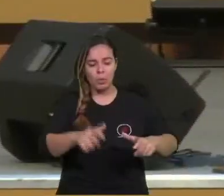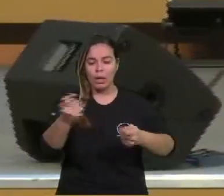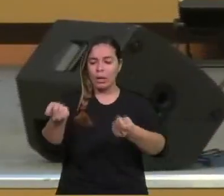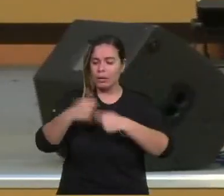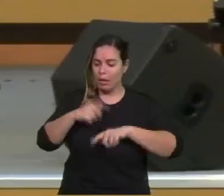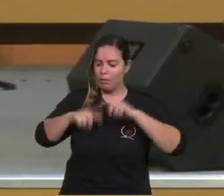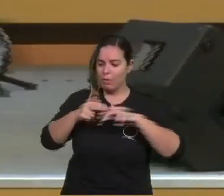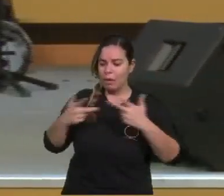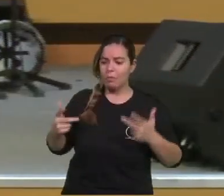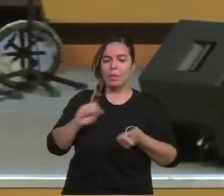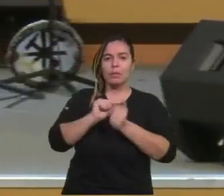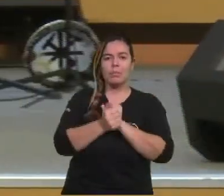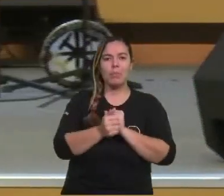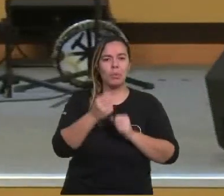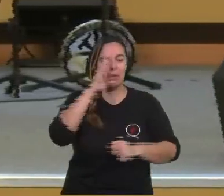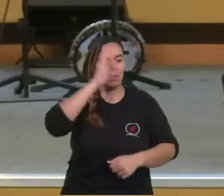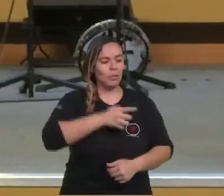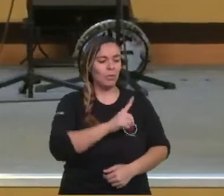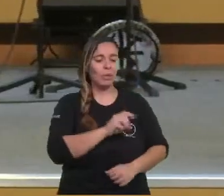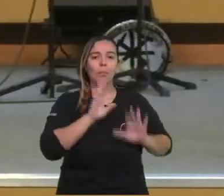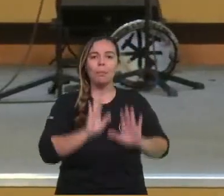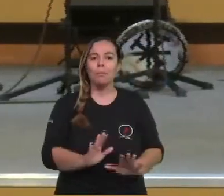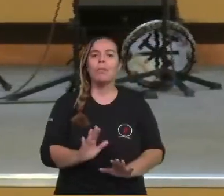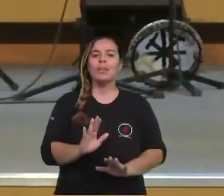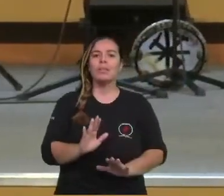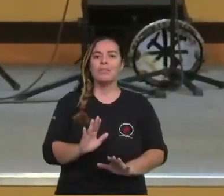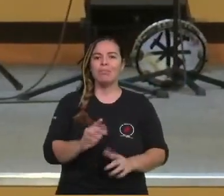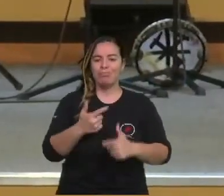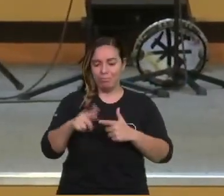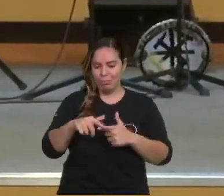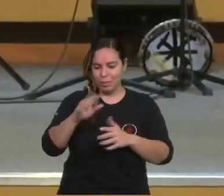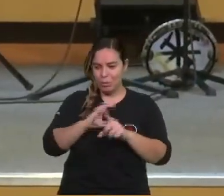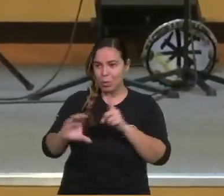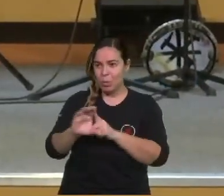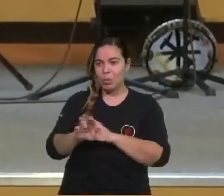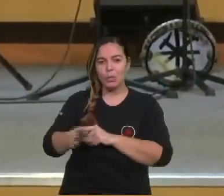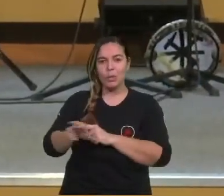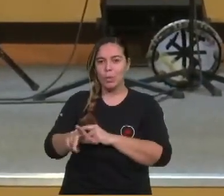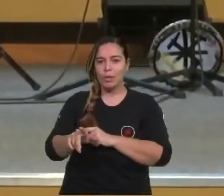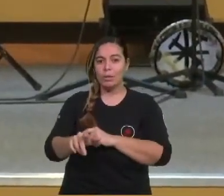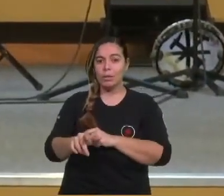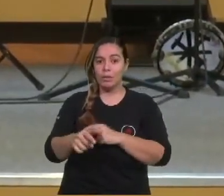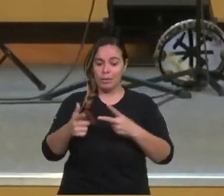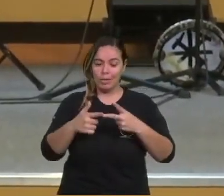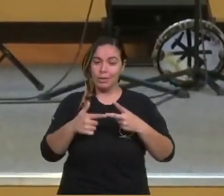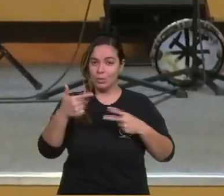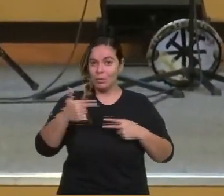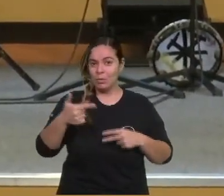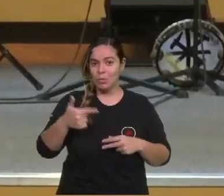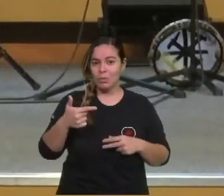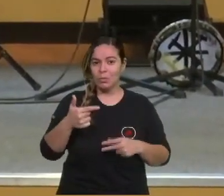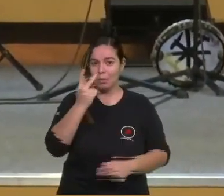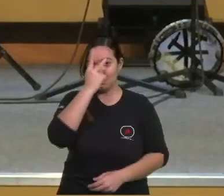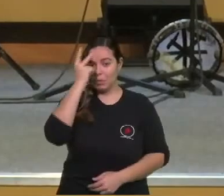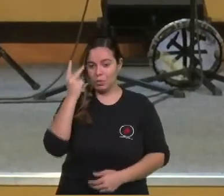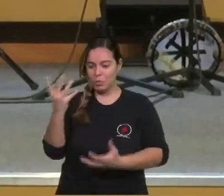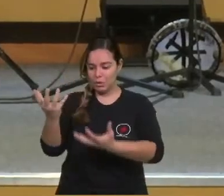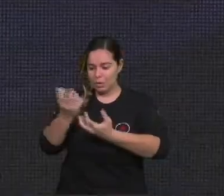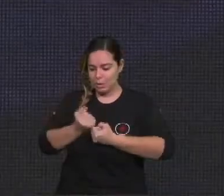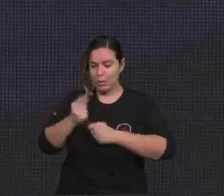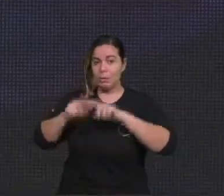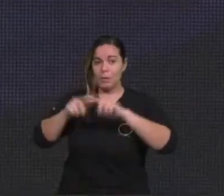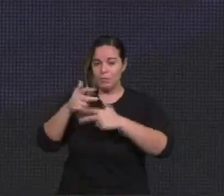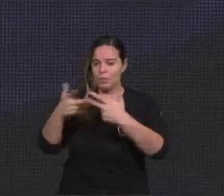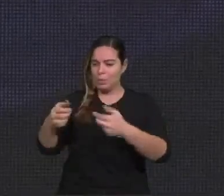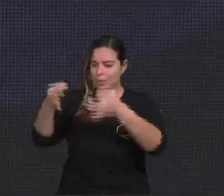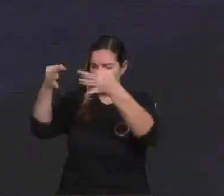ferramenta que não é adequada para resolver seu problema. Mas me parece que esse não é o problema do culto. É o segundo. Pessoas recebem a